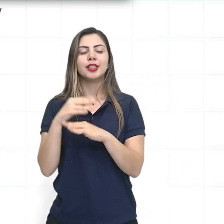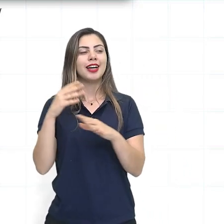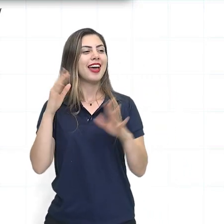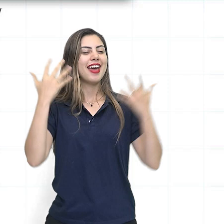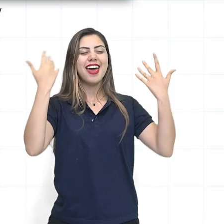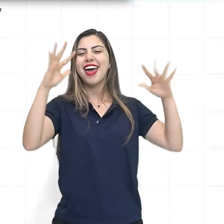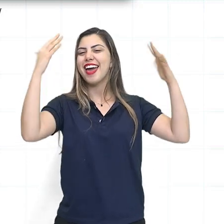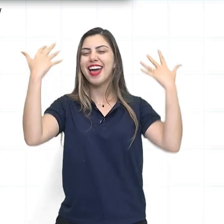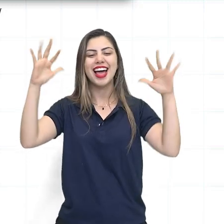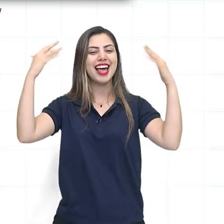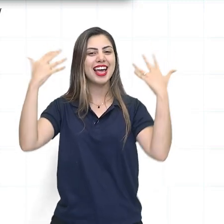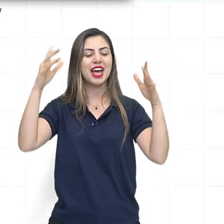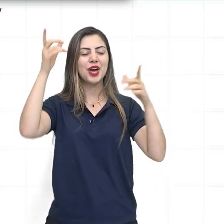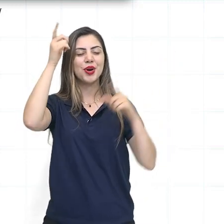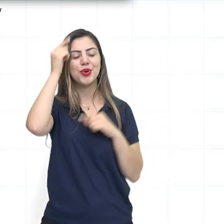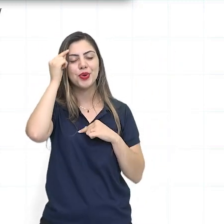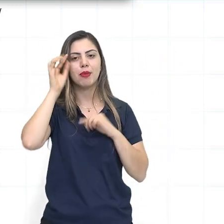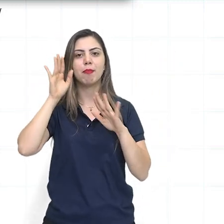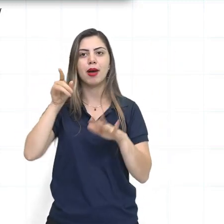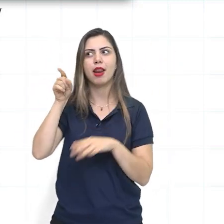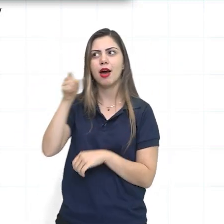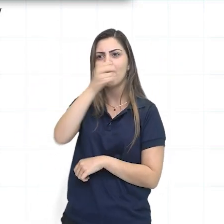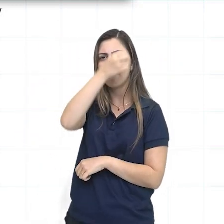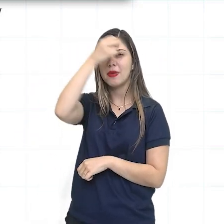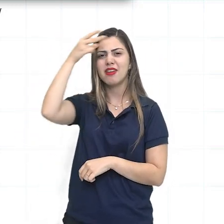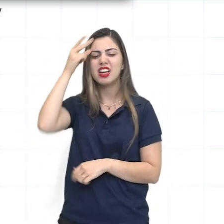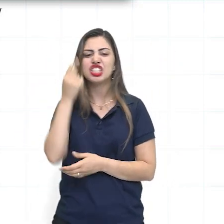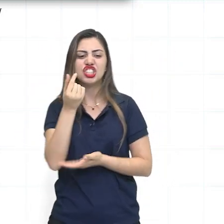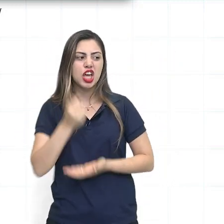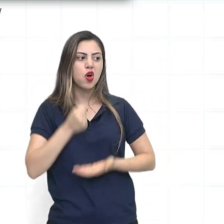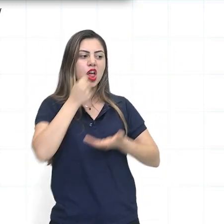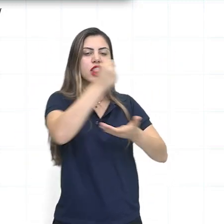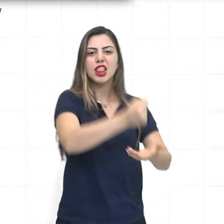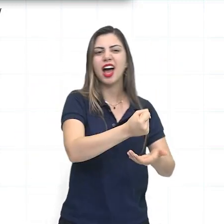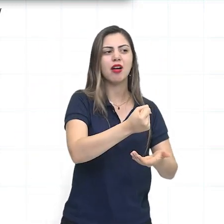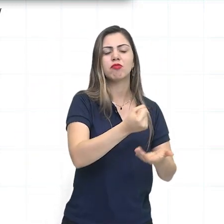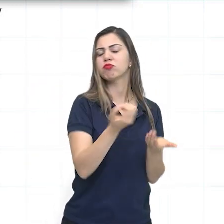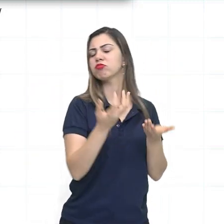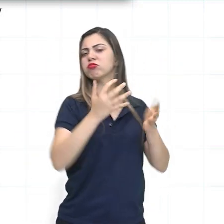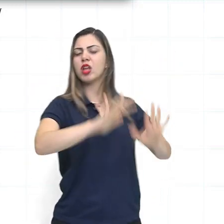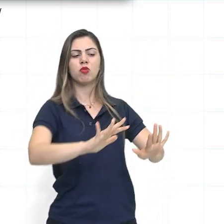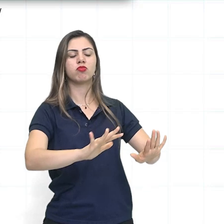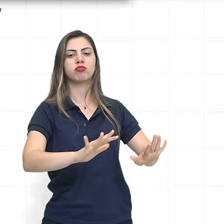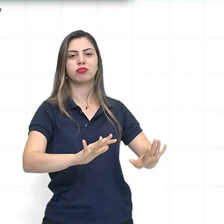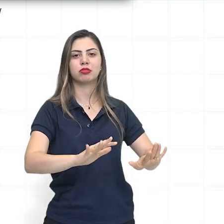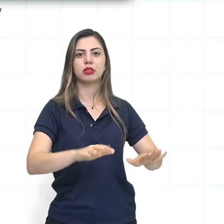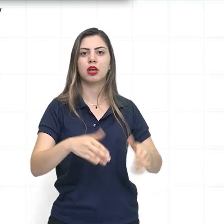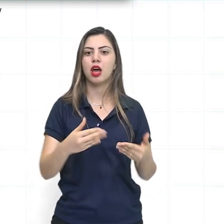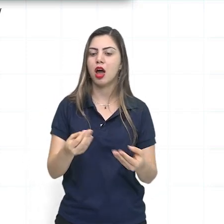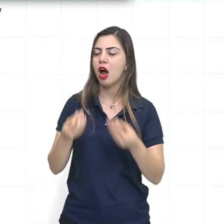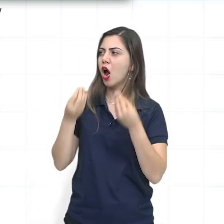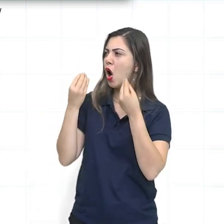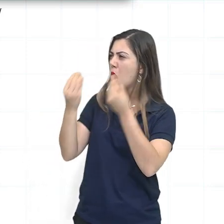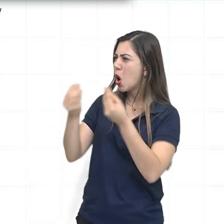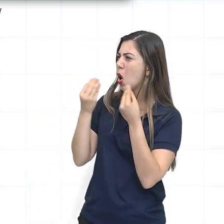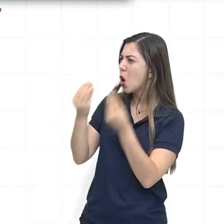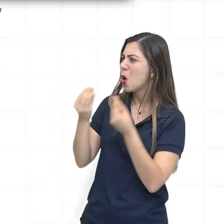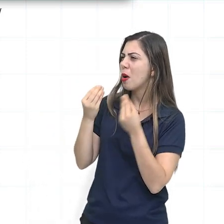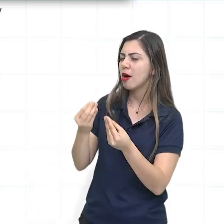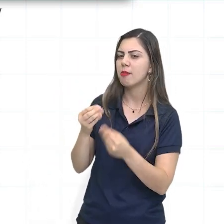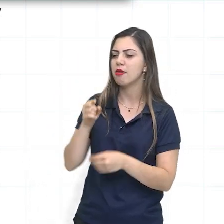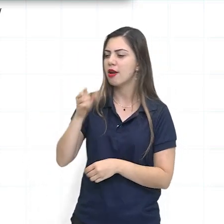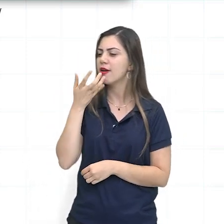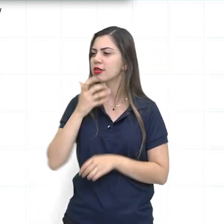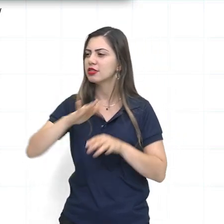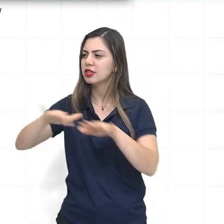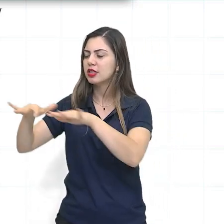preparou uma festa, mas o prefeito recusou pagar a recompensa. Revoltado, o flautista atraiu